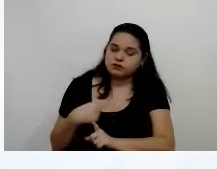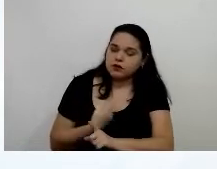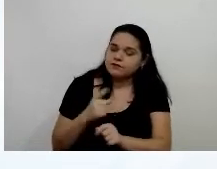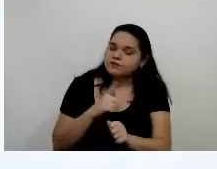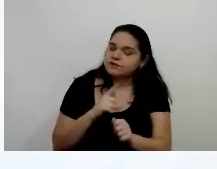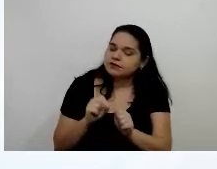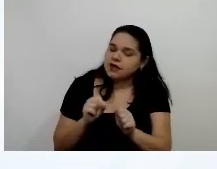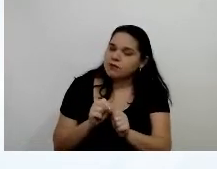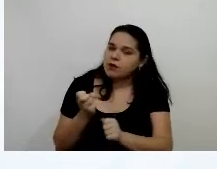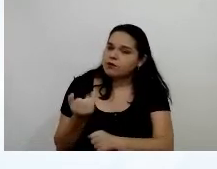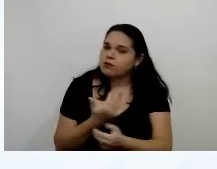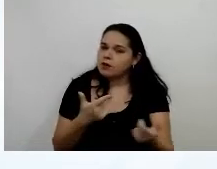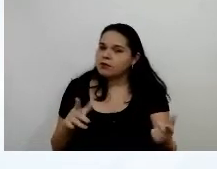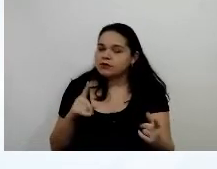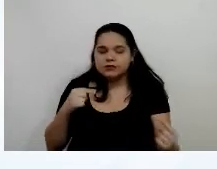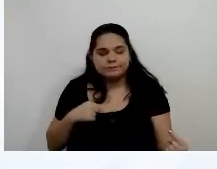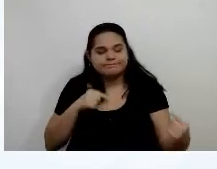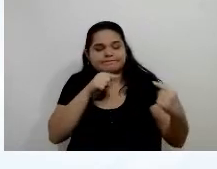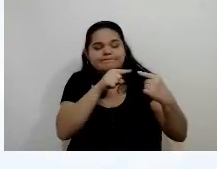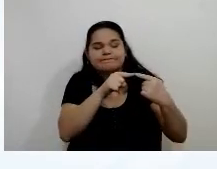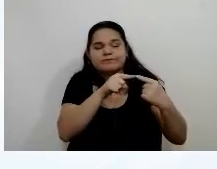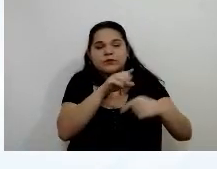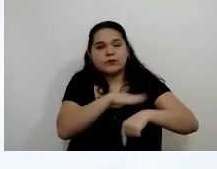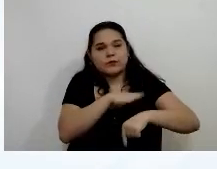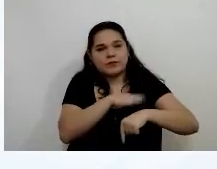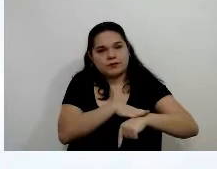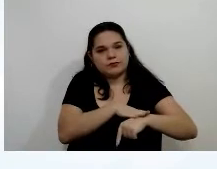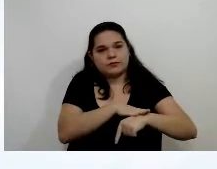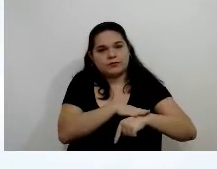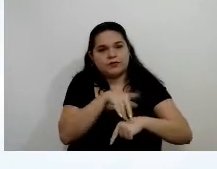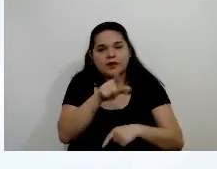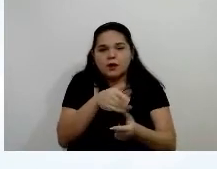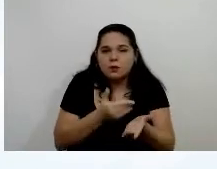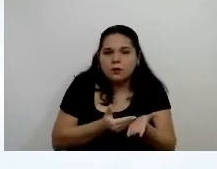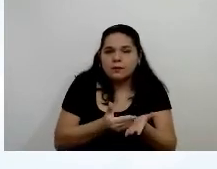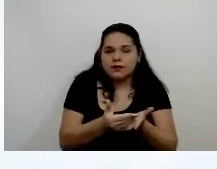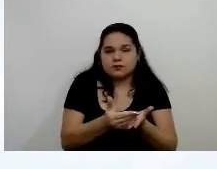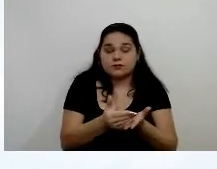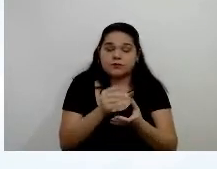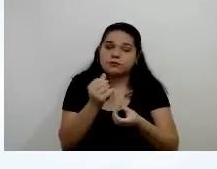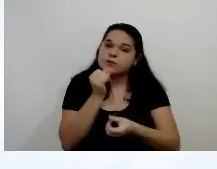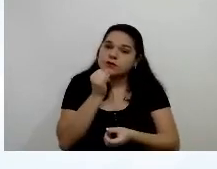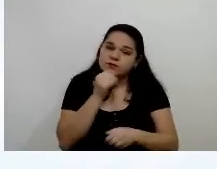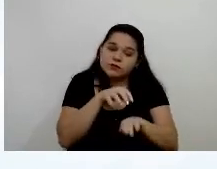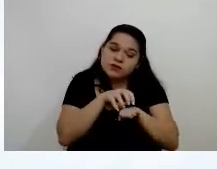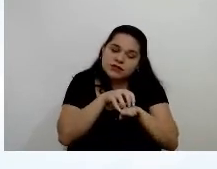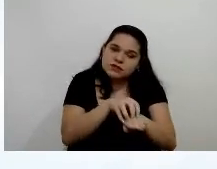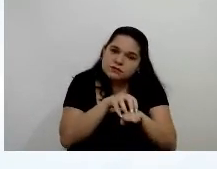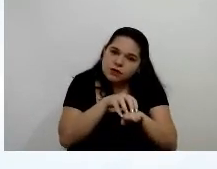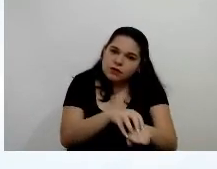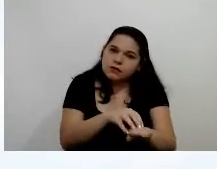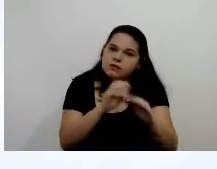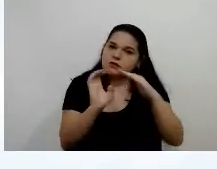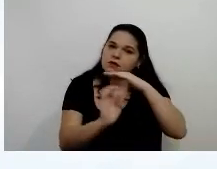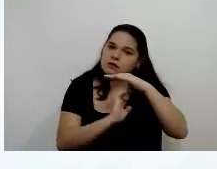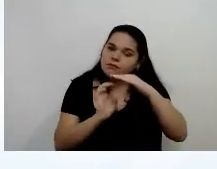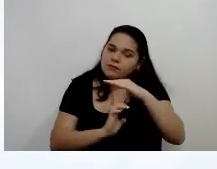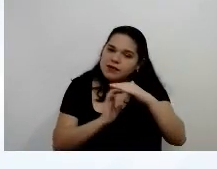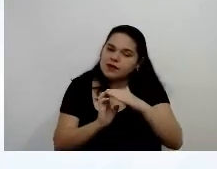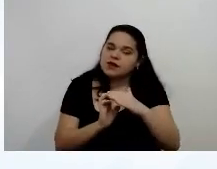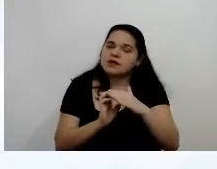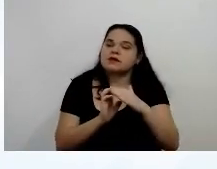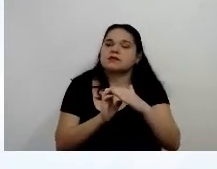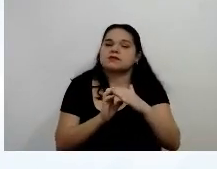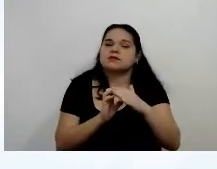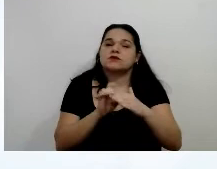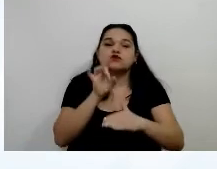que foram de encontro àquele momento, que era o transporte das empresas funcionarem somente